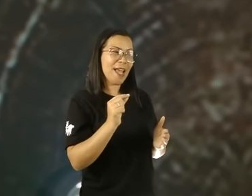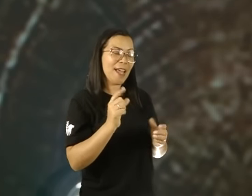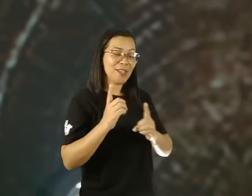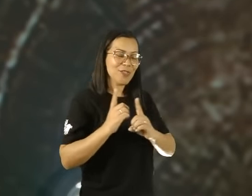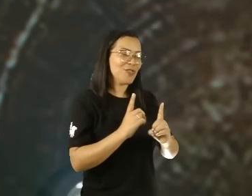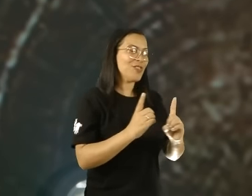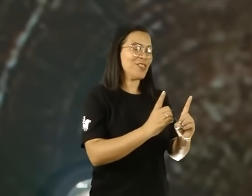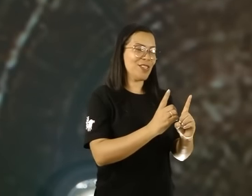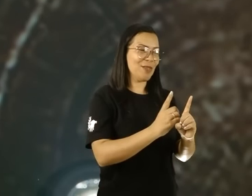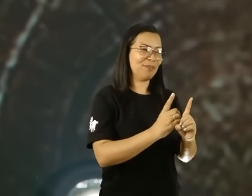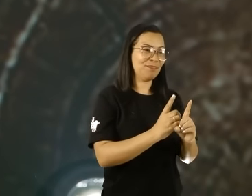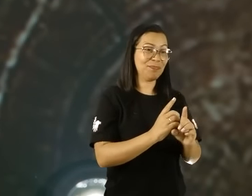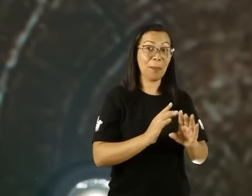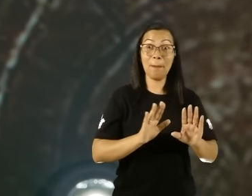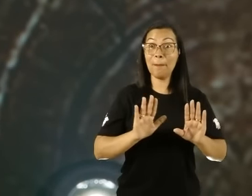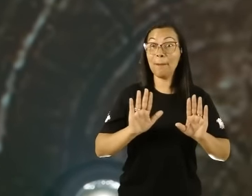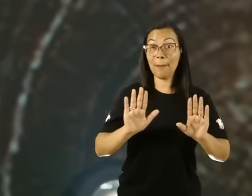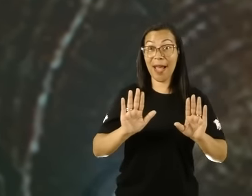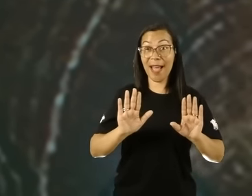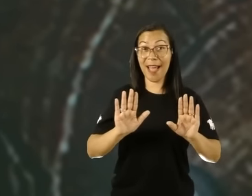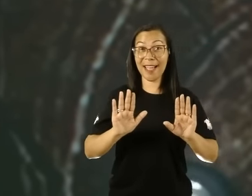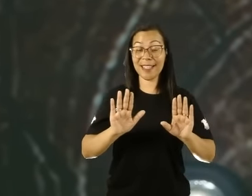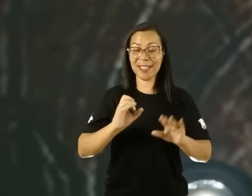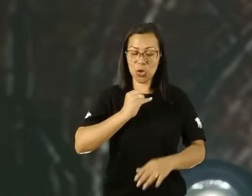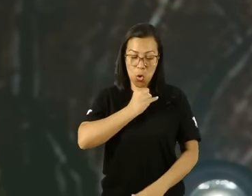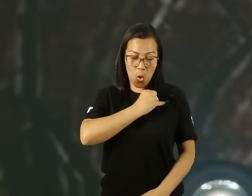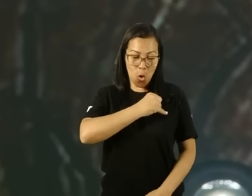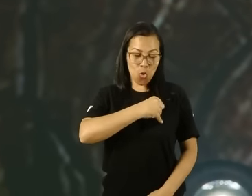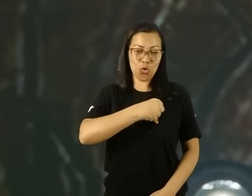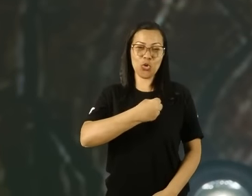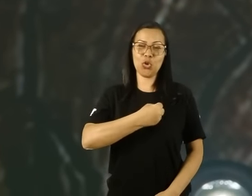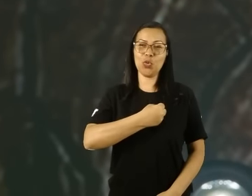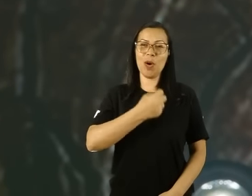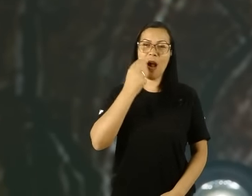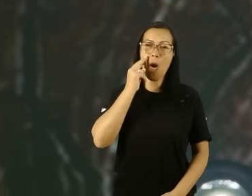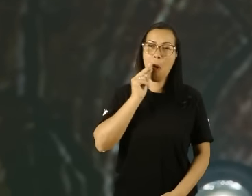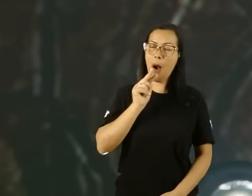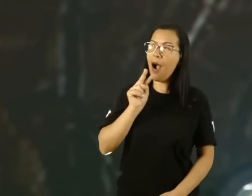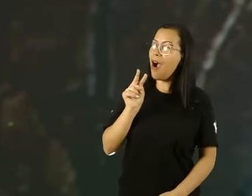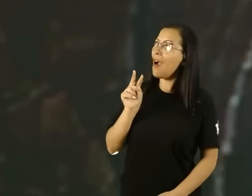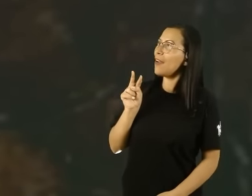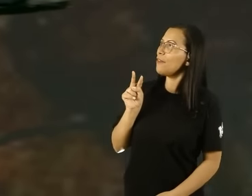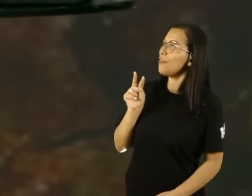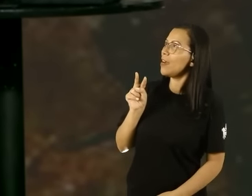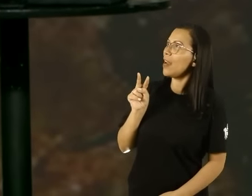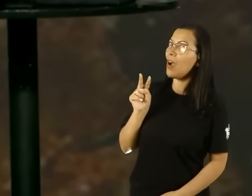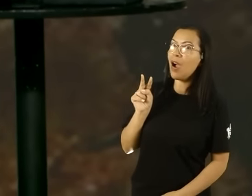Conheça aqueles cabelos. Tem alguém ali. Aí essa pessoa que está na praia, olha para